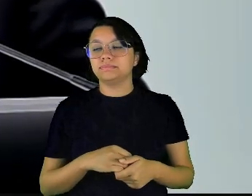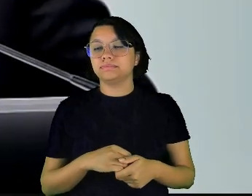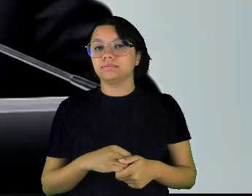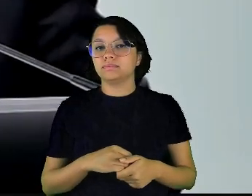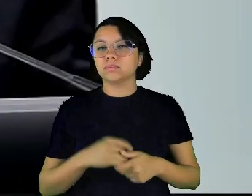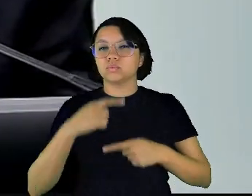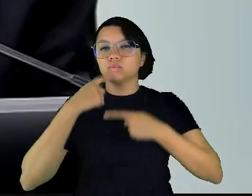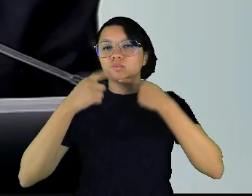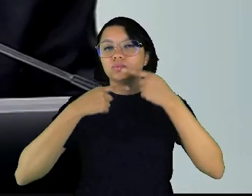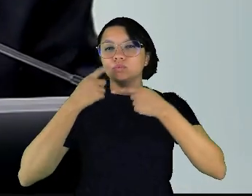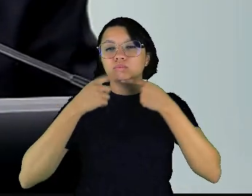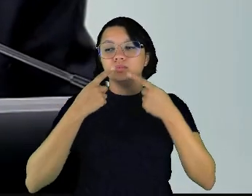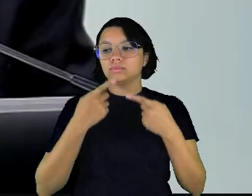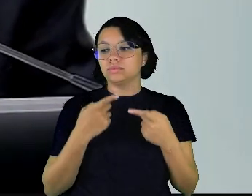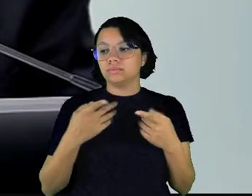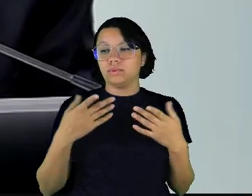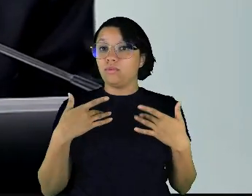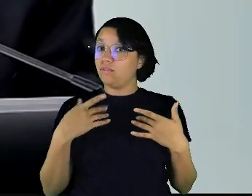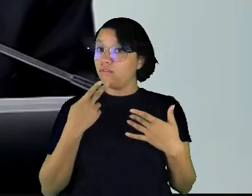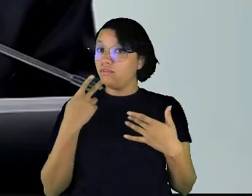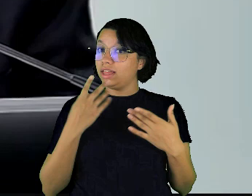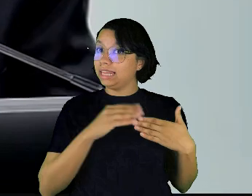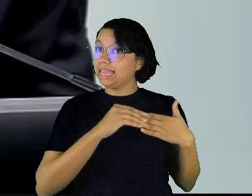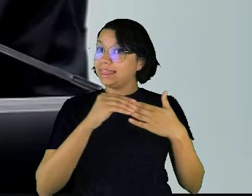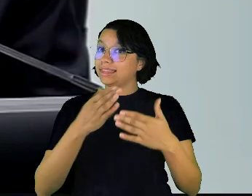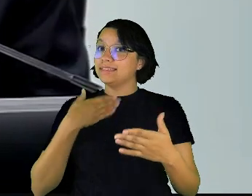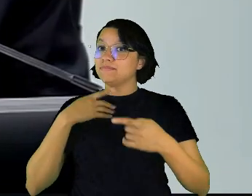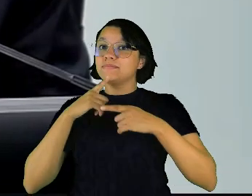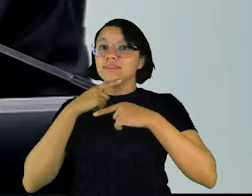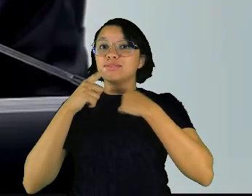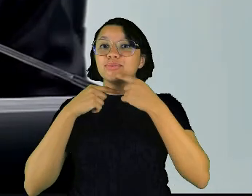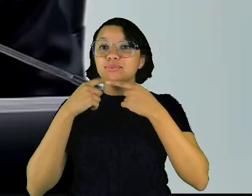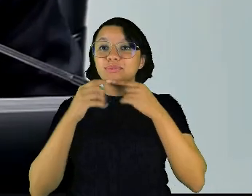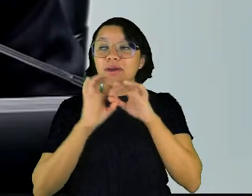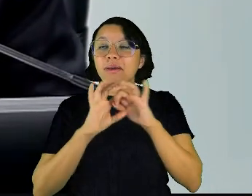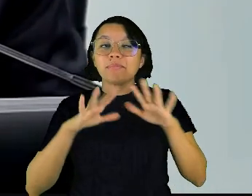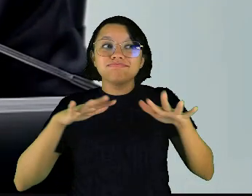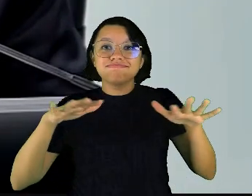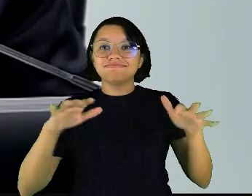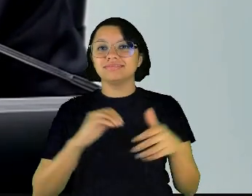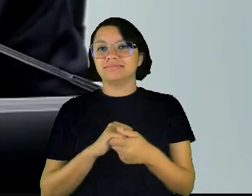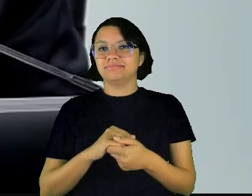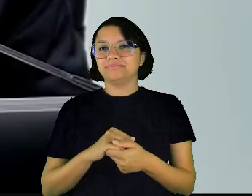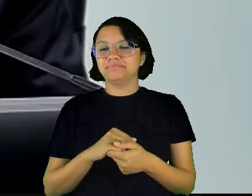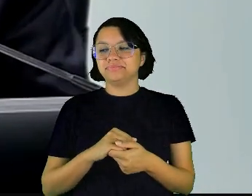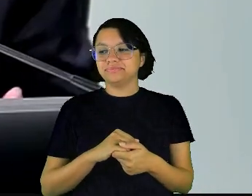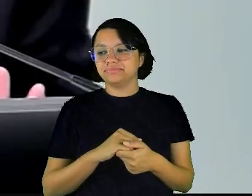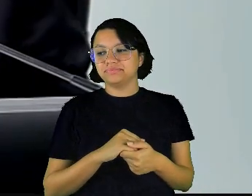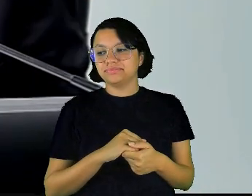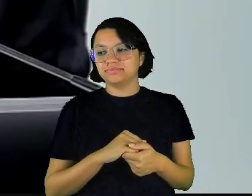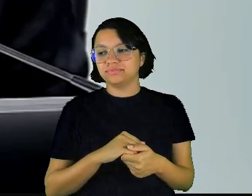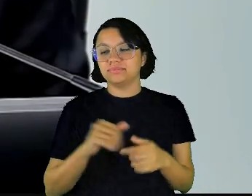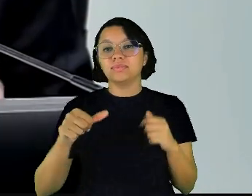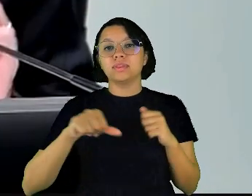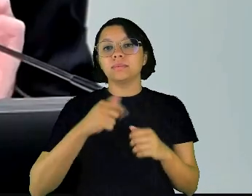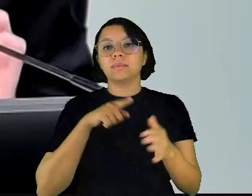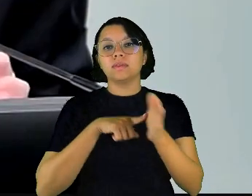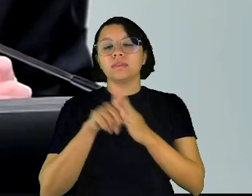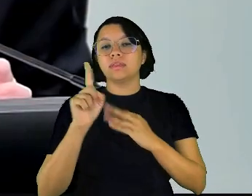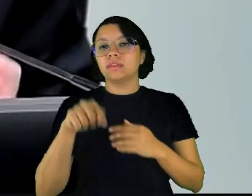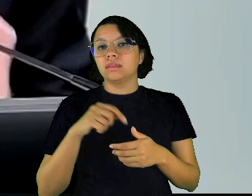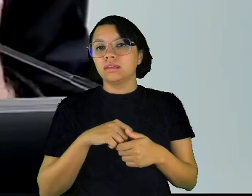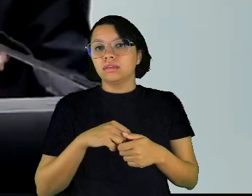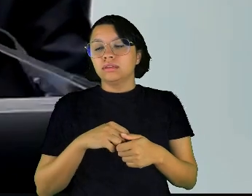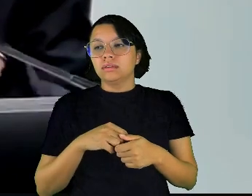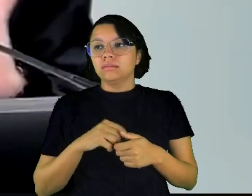dúvida, né? Eu falei que ia trazer minhas dúvidas. Então, eu vim aqui para compartilhar minhas dúvidas com vocês. A primeira questão é, veja,